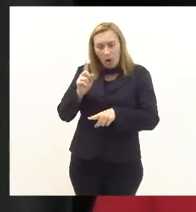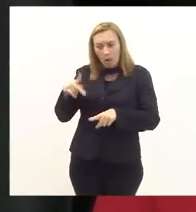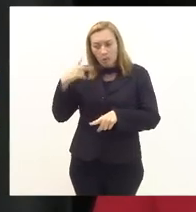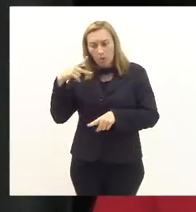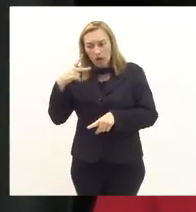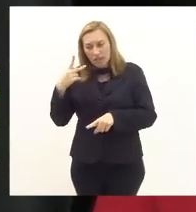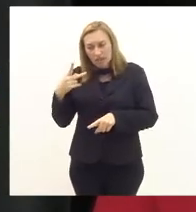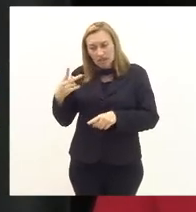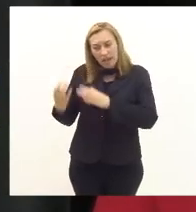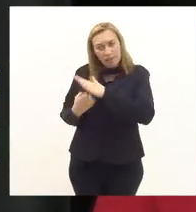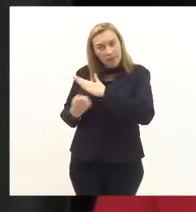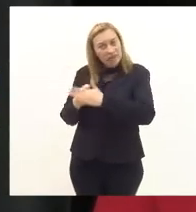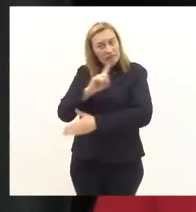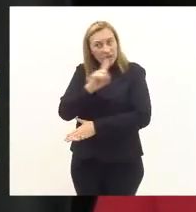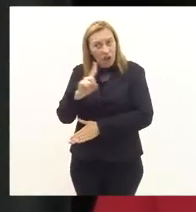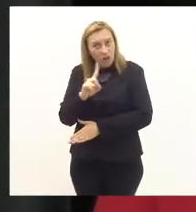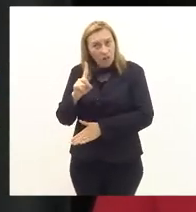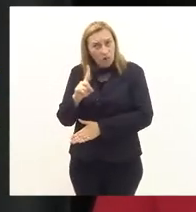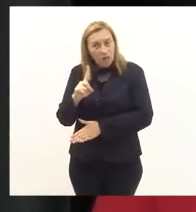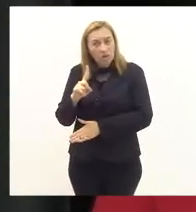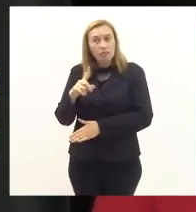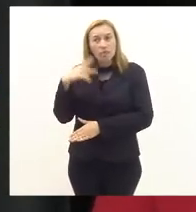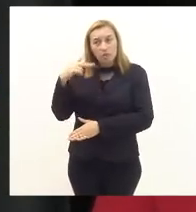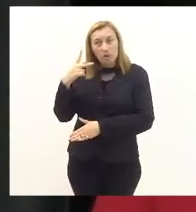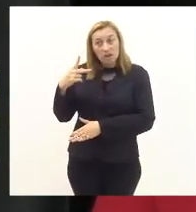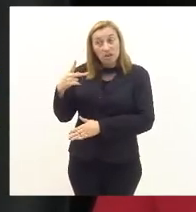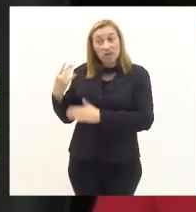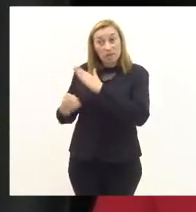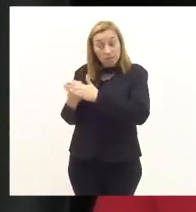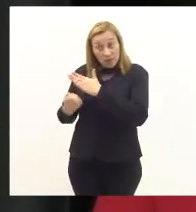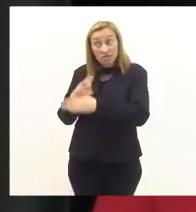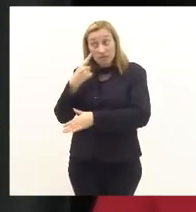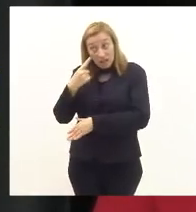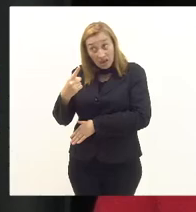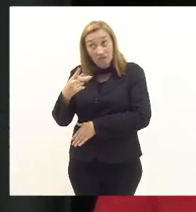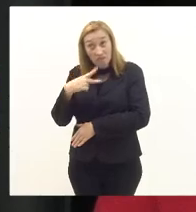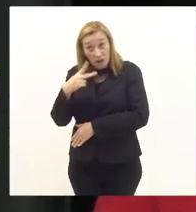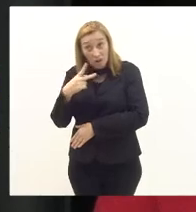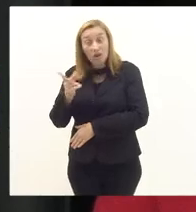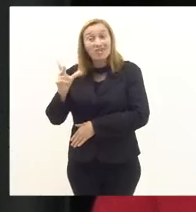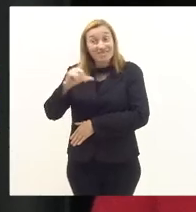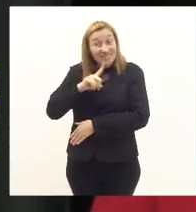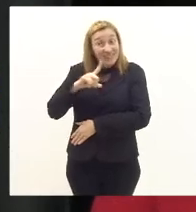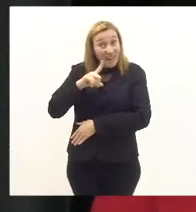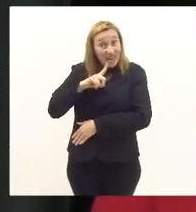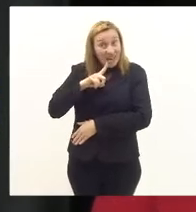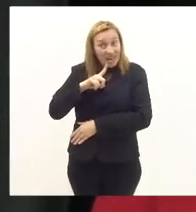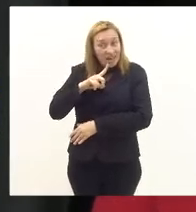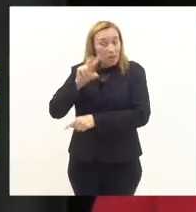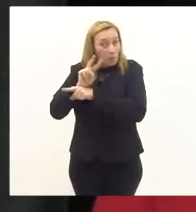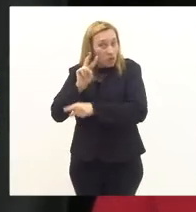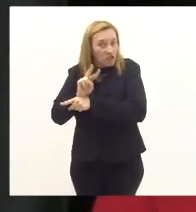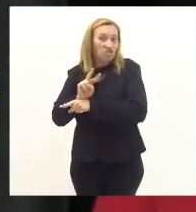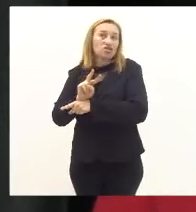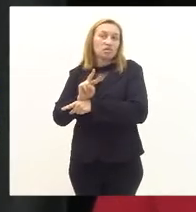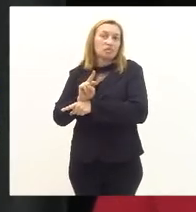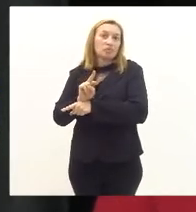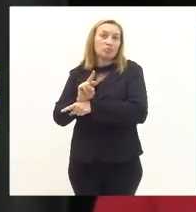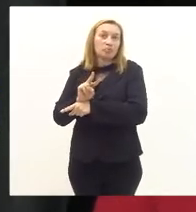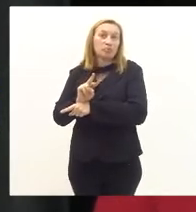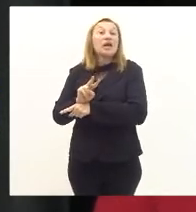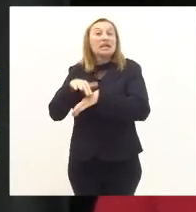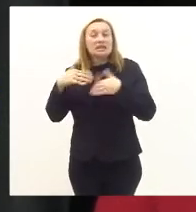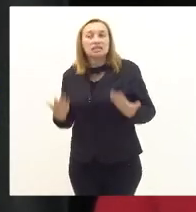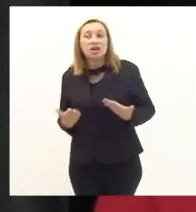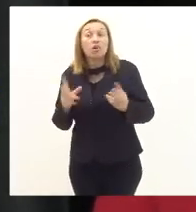contrário. A política da empresa, você mesmo falou, né, que ela existe uma política protetiva. Né? Então,